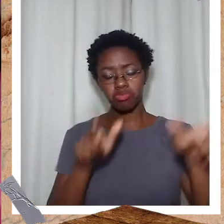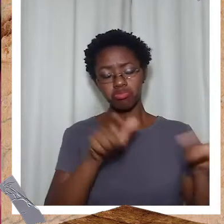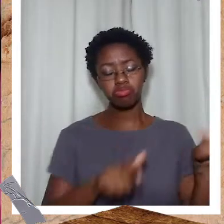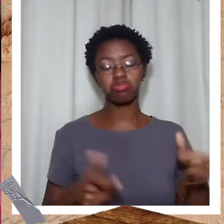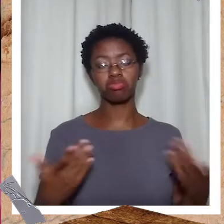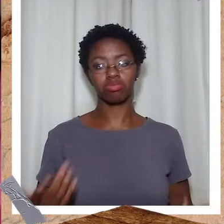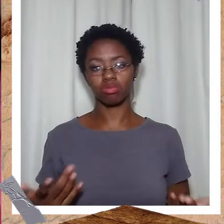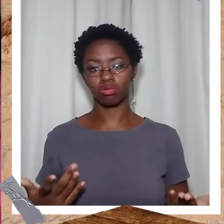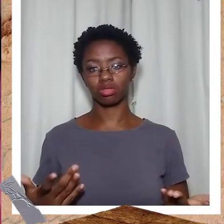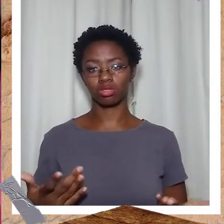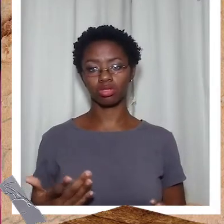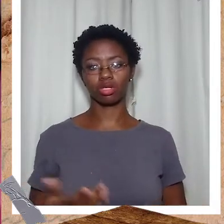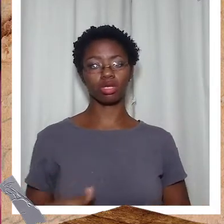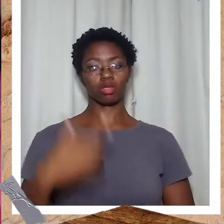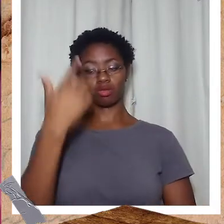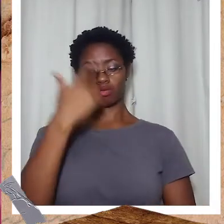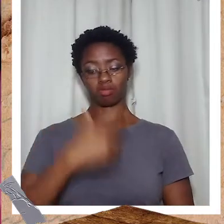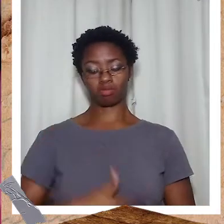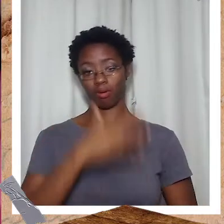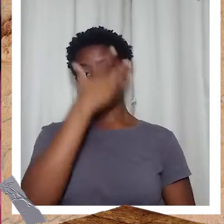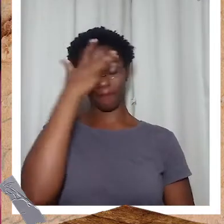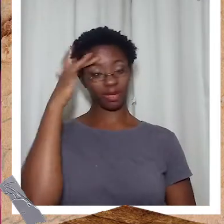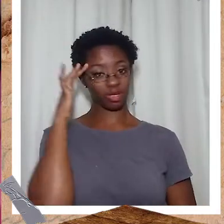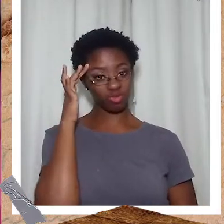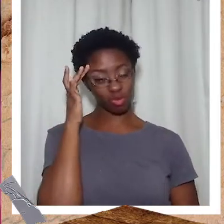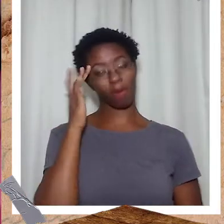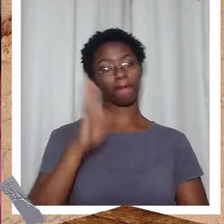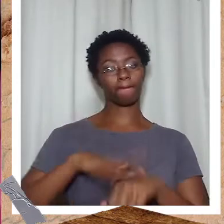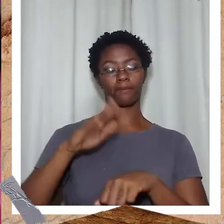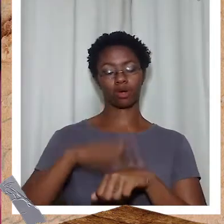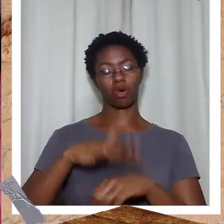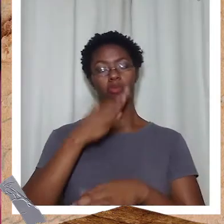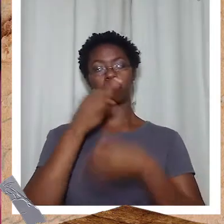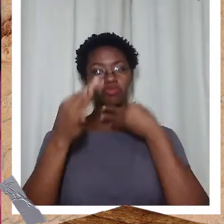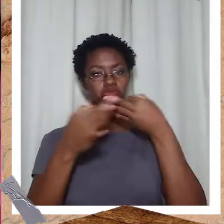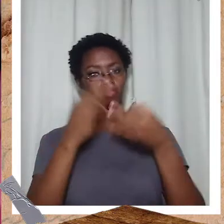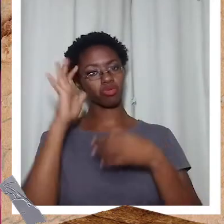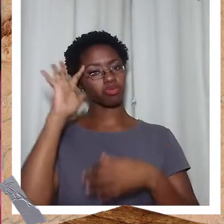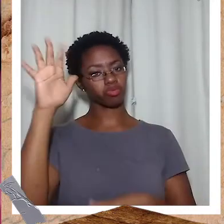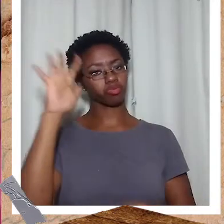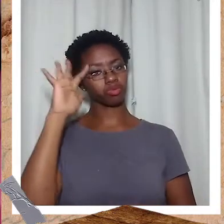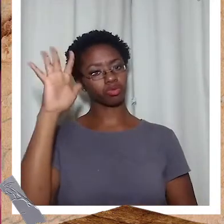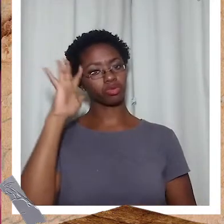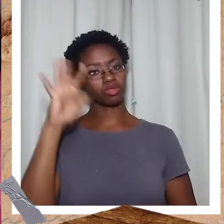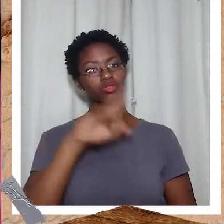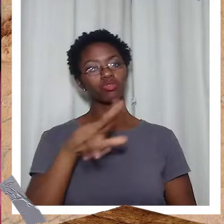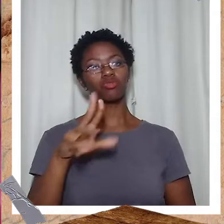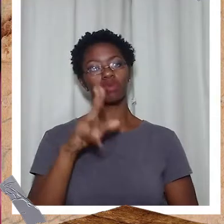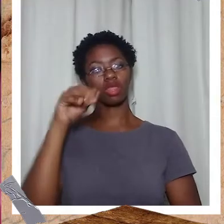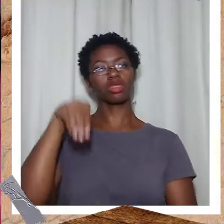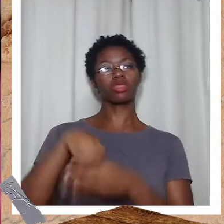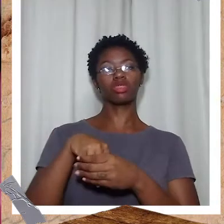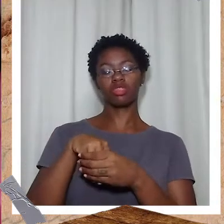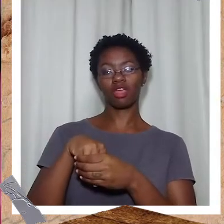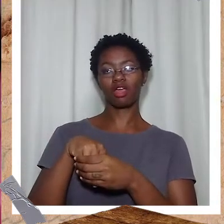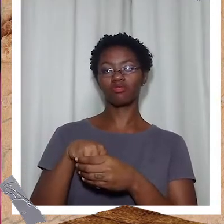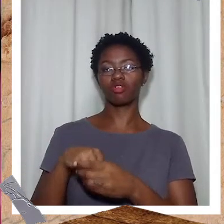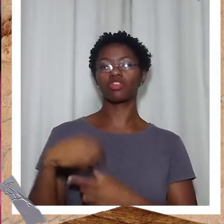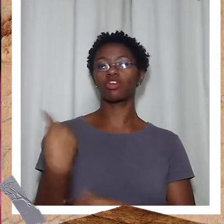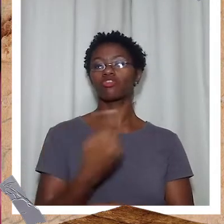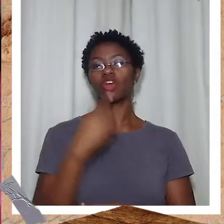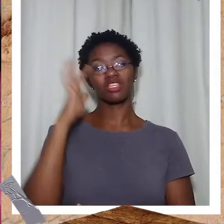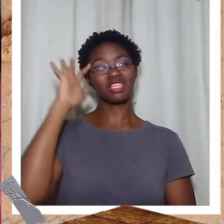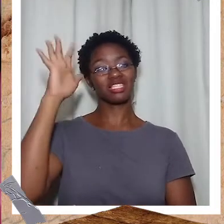pessoa é uma pessoa com sua subjetividade, que não se enquadra em nenhuma das nossas